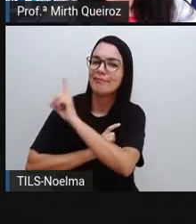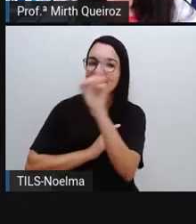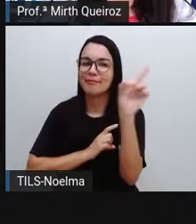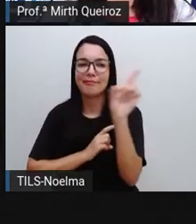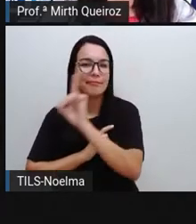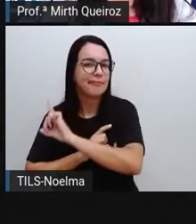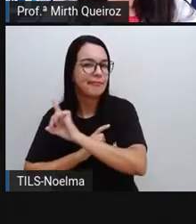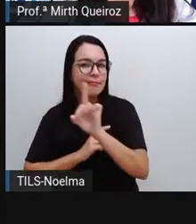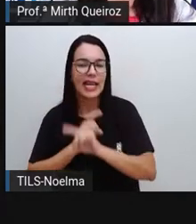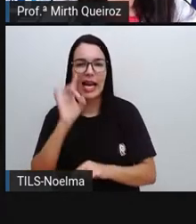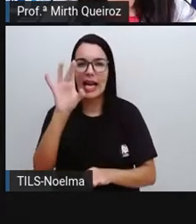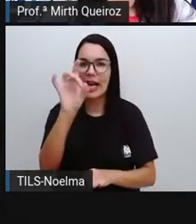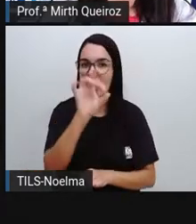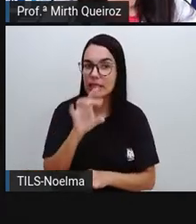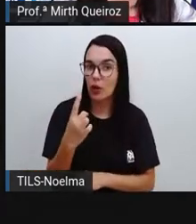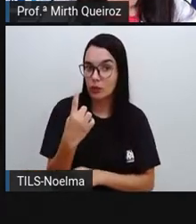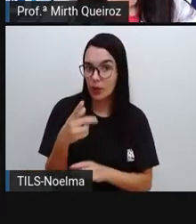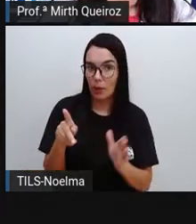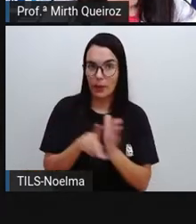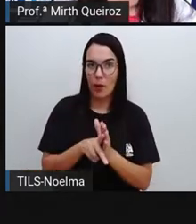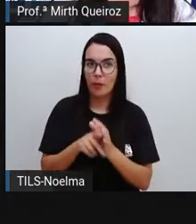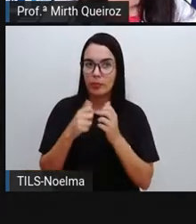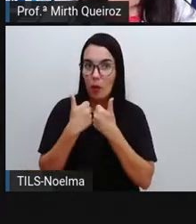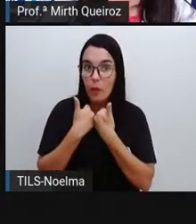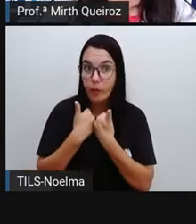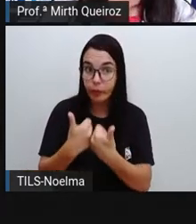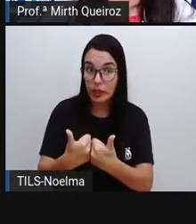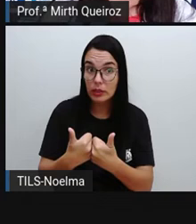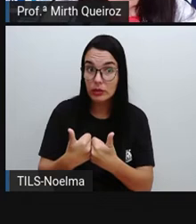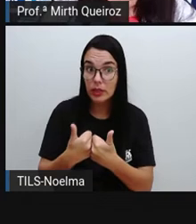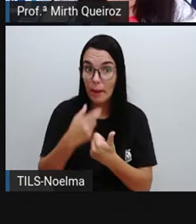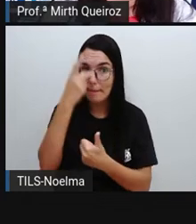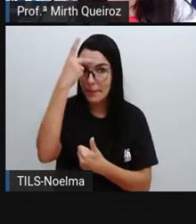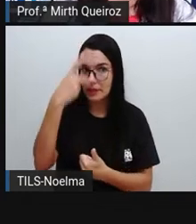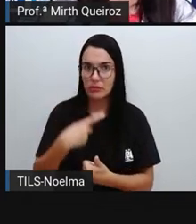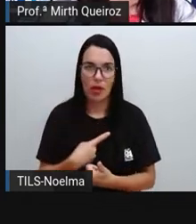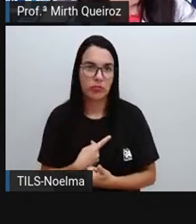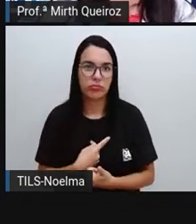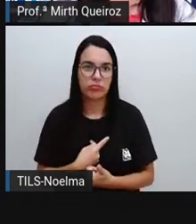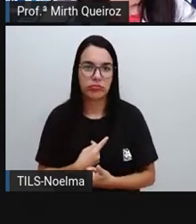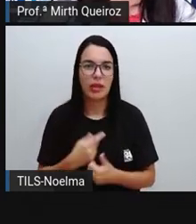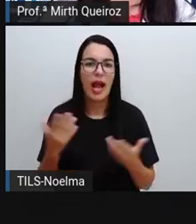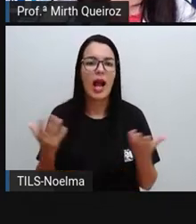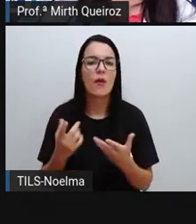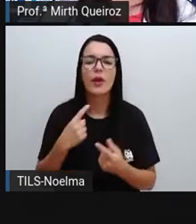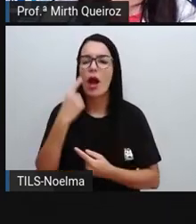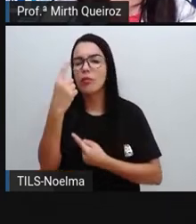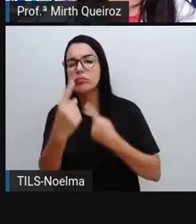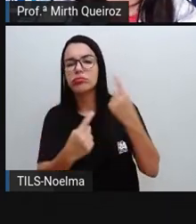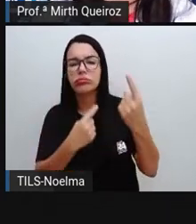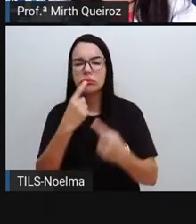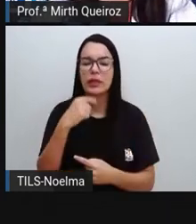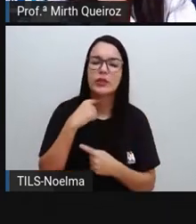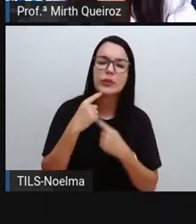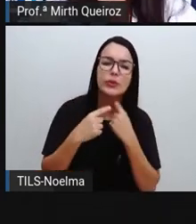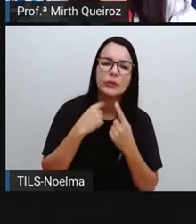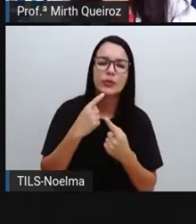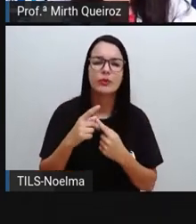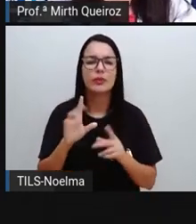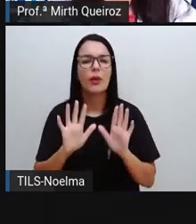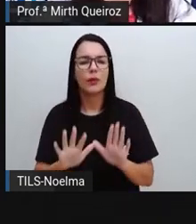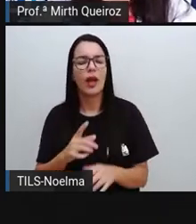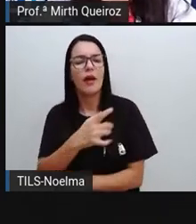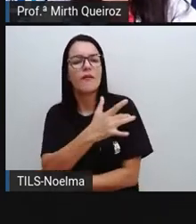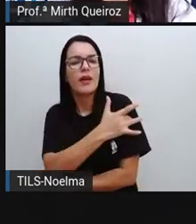não. Cada um tem que ter seu material, certo? São materiais de uso pessoal. E aí surgem algumas dúvidas em relação